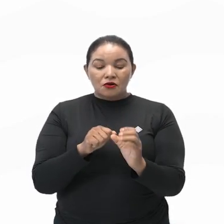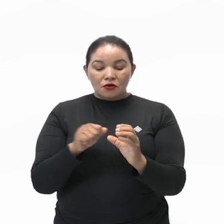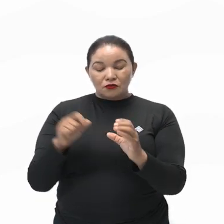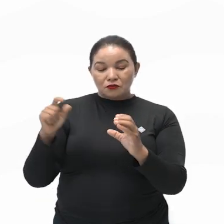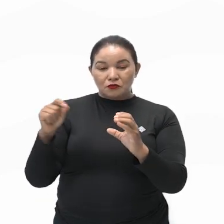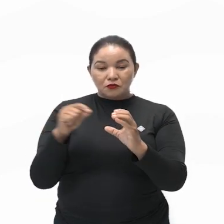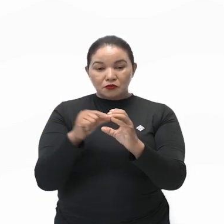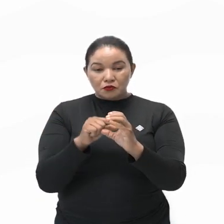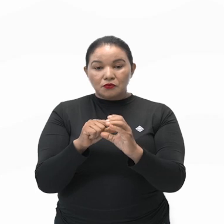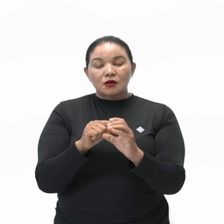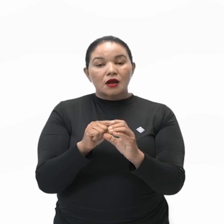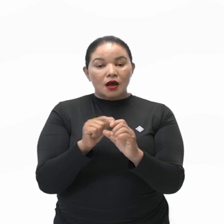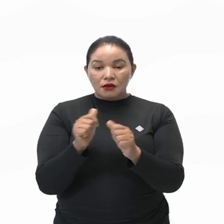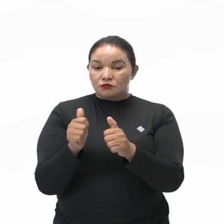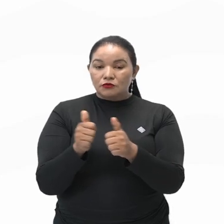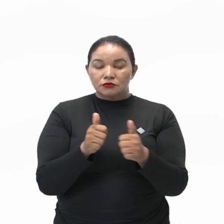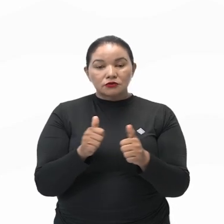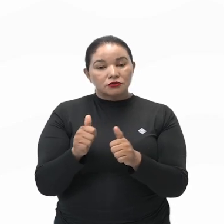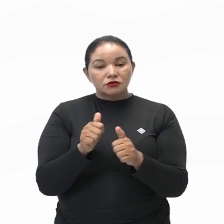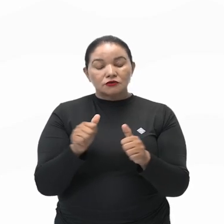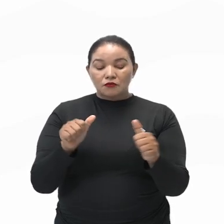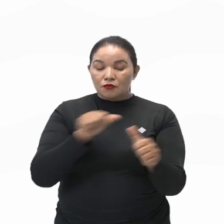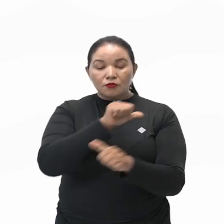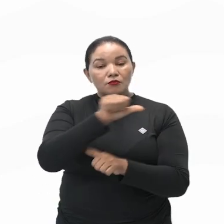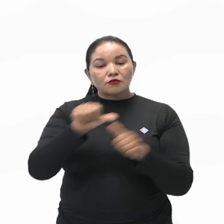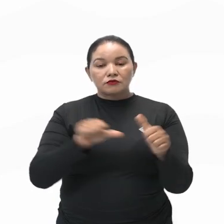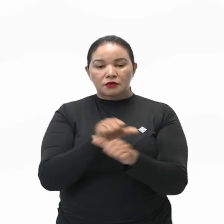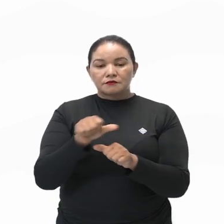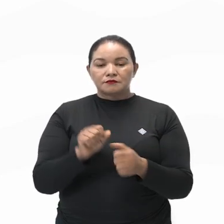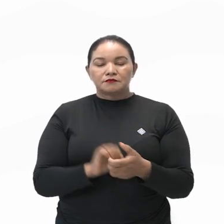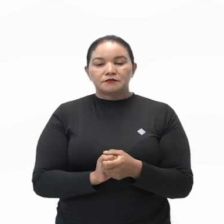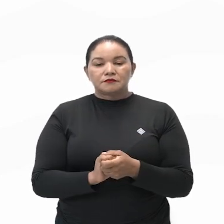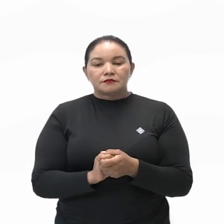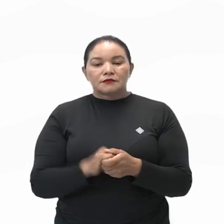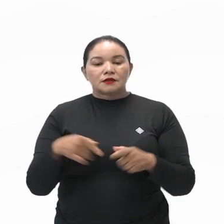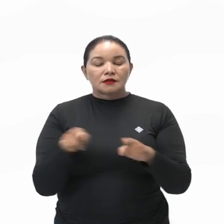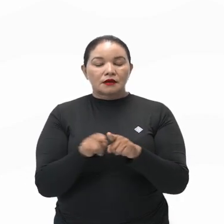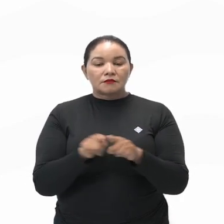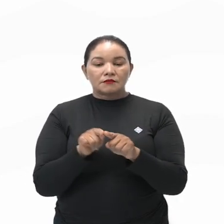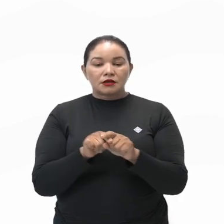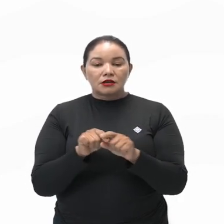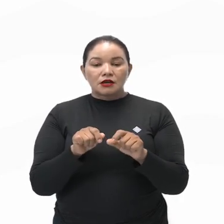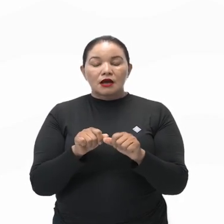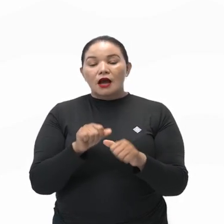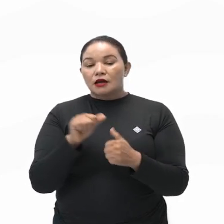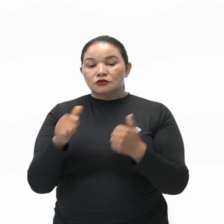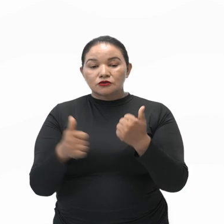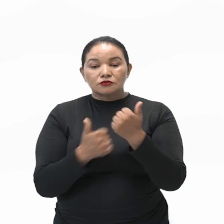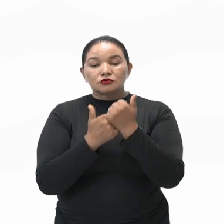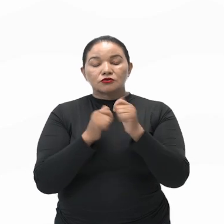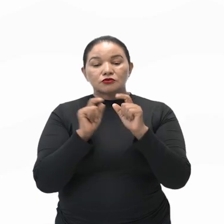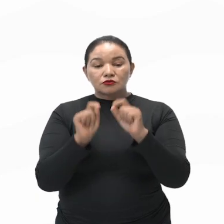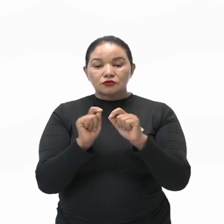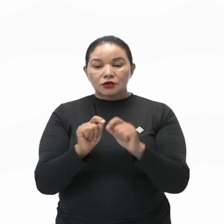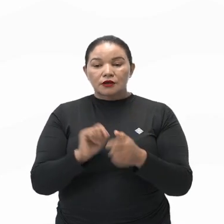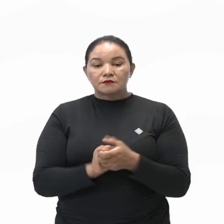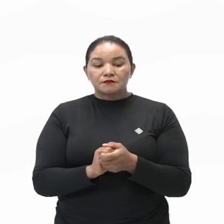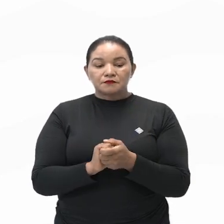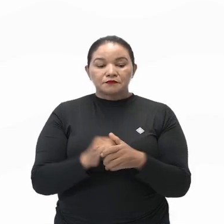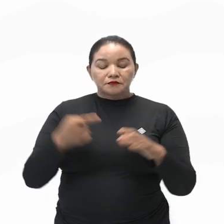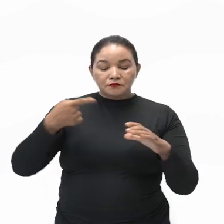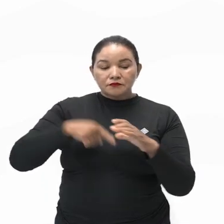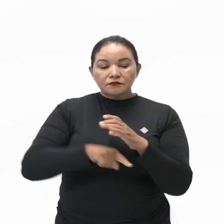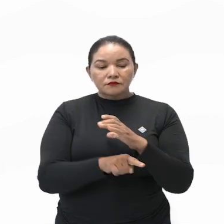positiva. Outra forma também é o potencial para substituir os combustíveis fósseis.